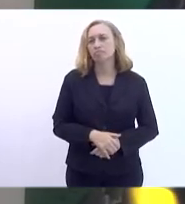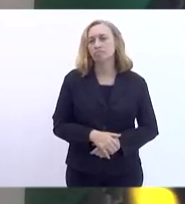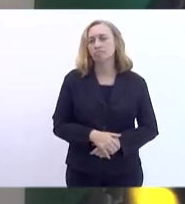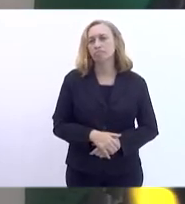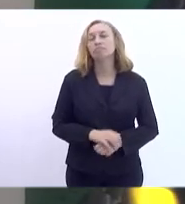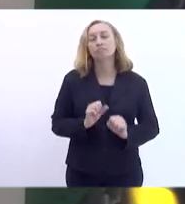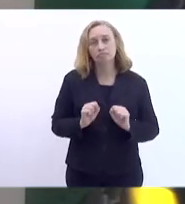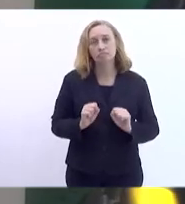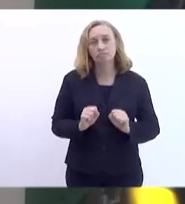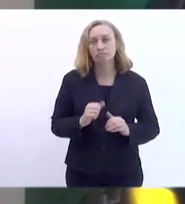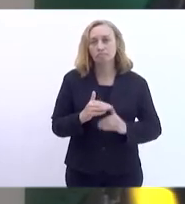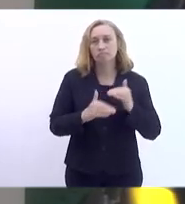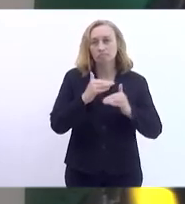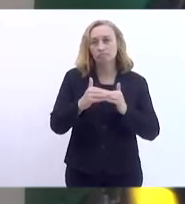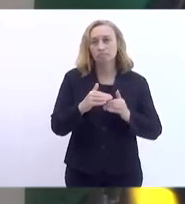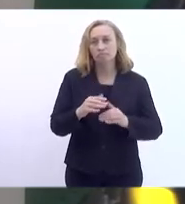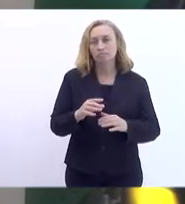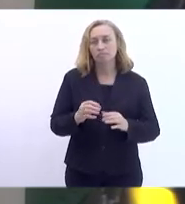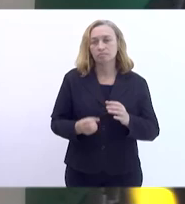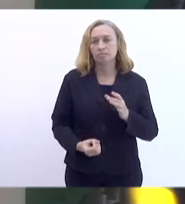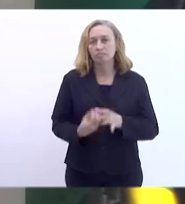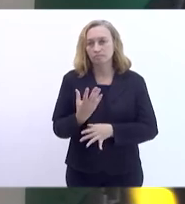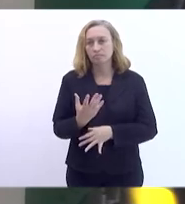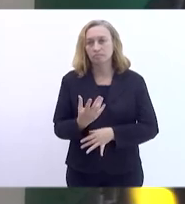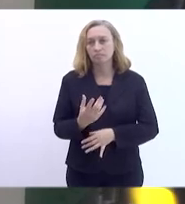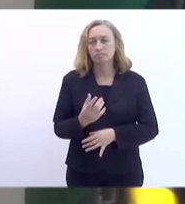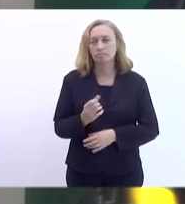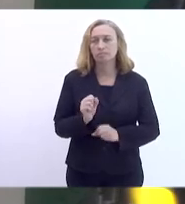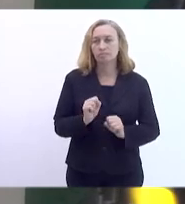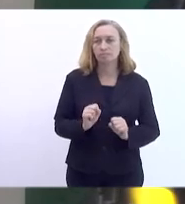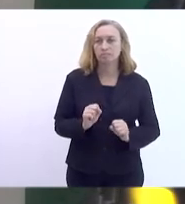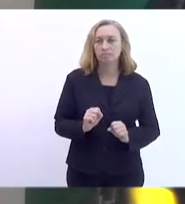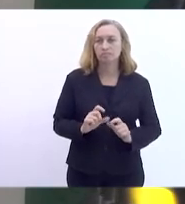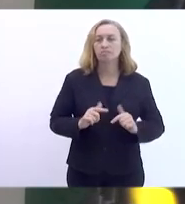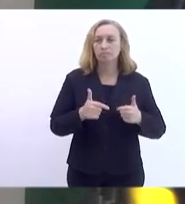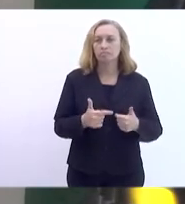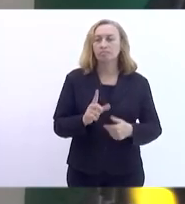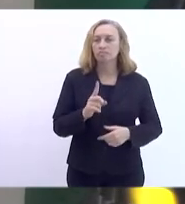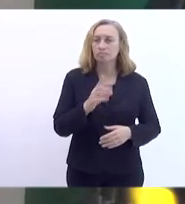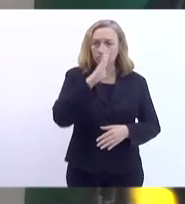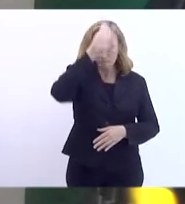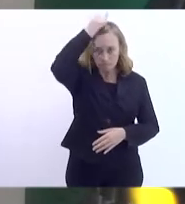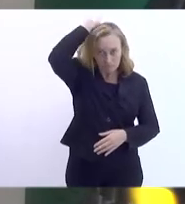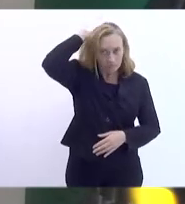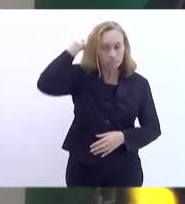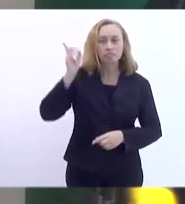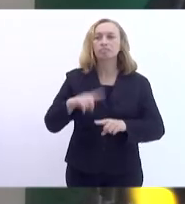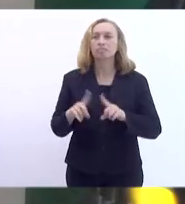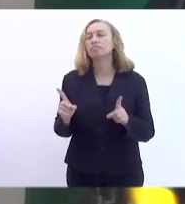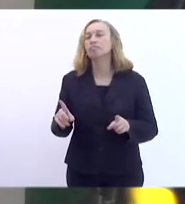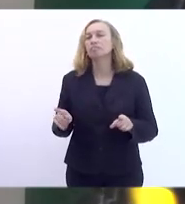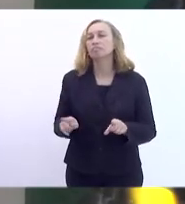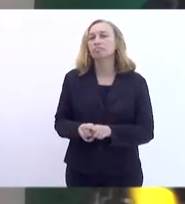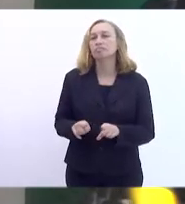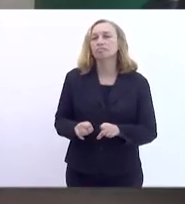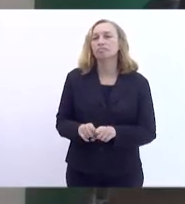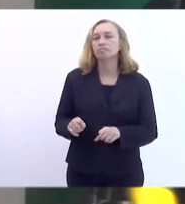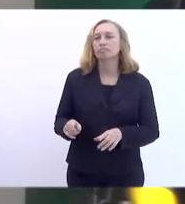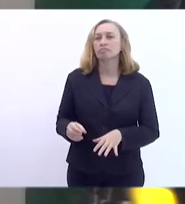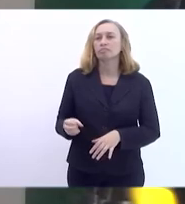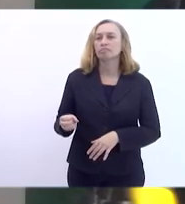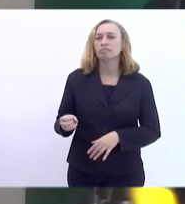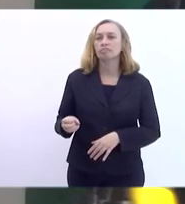que isso possa progredir também para realização que a gente possa agir essas Dessa forma não só por causa do Corpo de Bombeiros mas por uma eventual